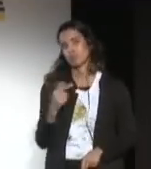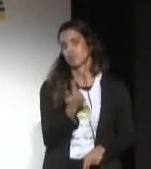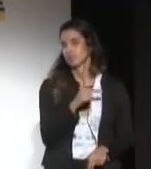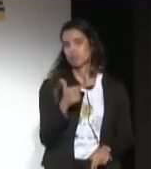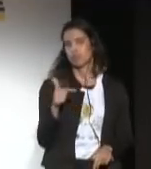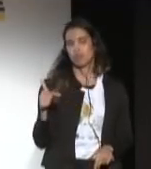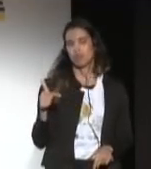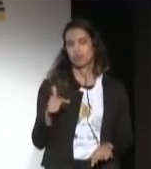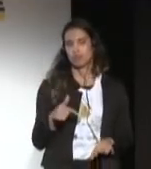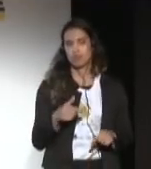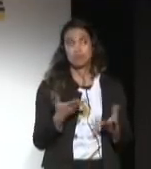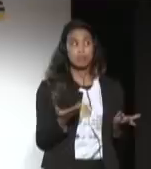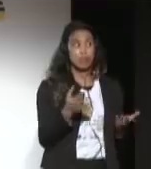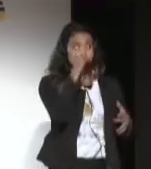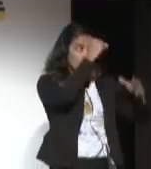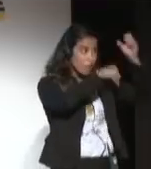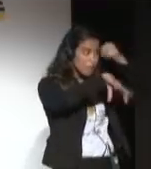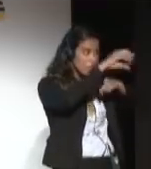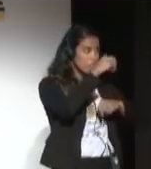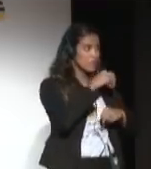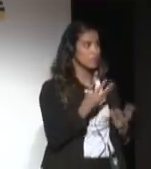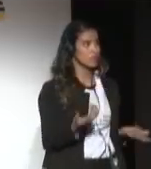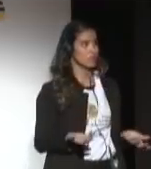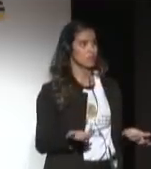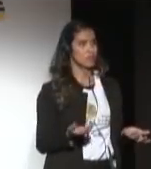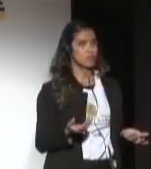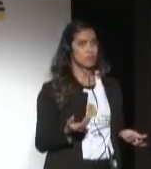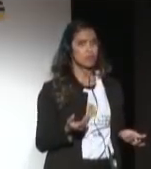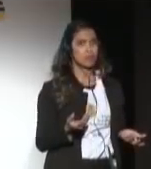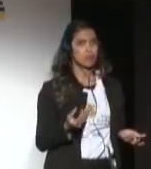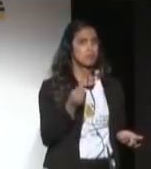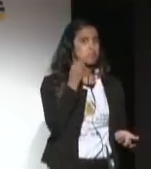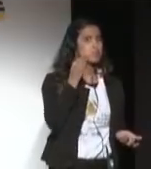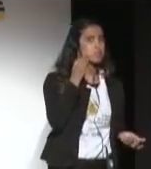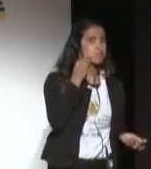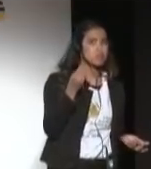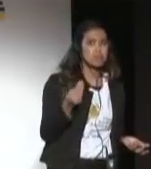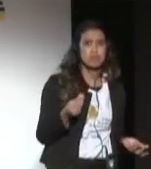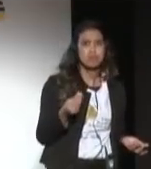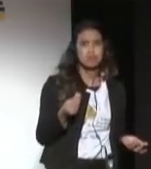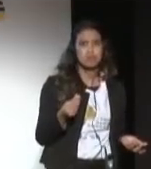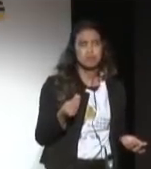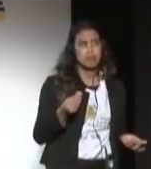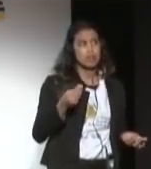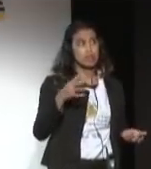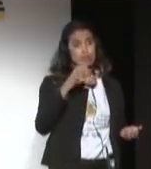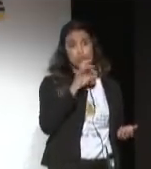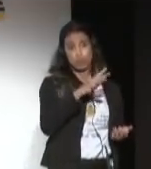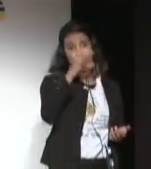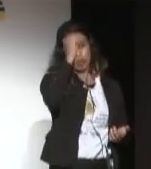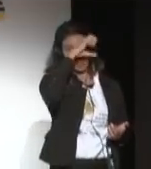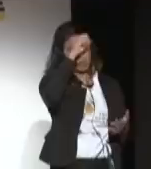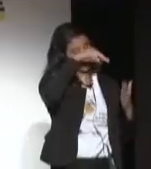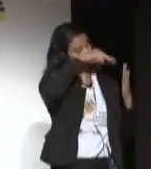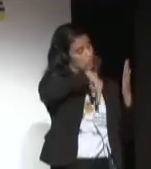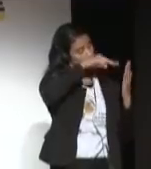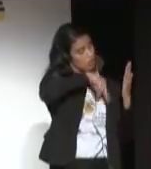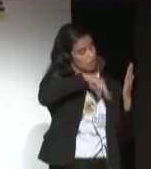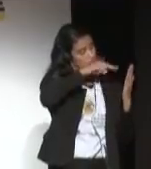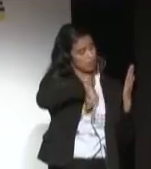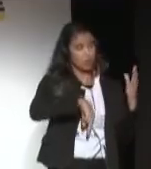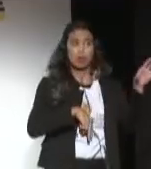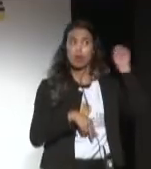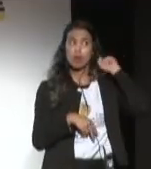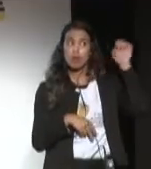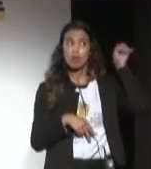de ensinar. Como você vai aprender a ensinar de uma forma que você nunca viu? Não dá para aprender só lendo a respeito. Não dá para aprender ouvindo